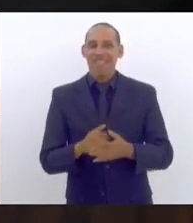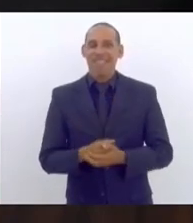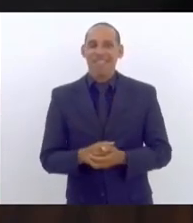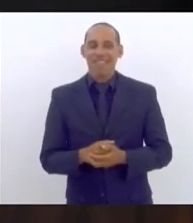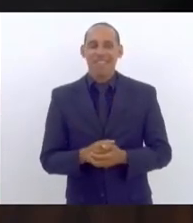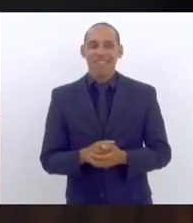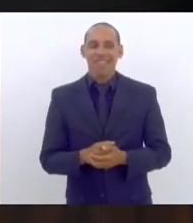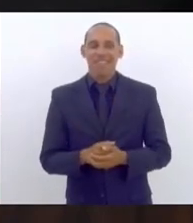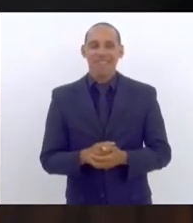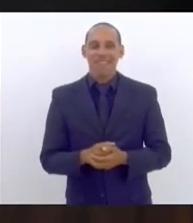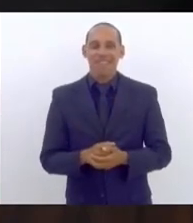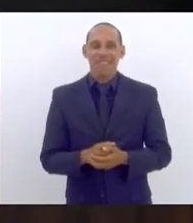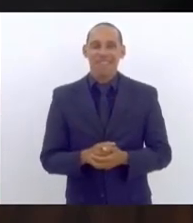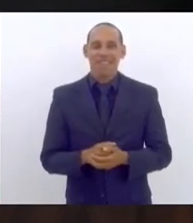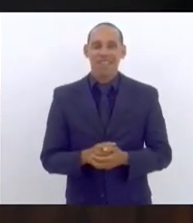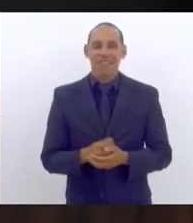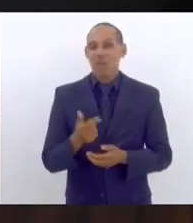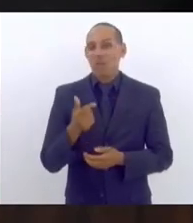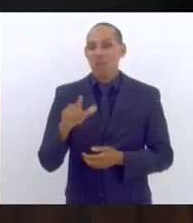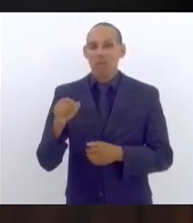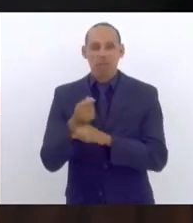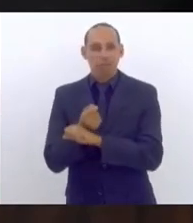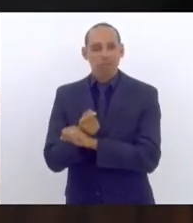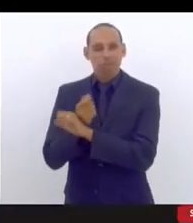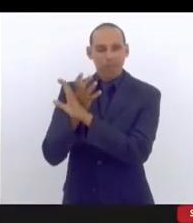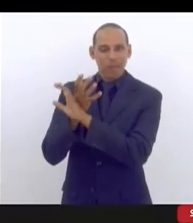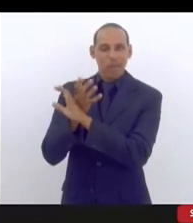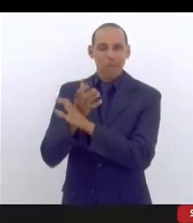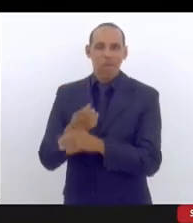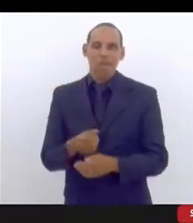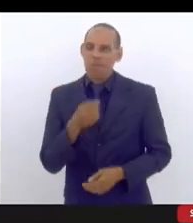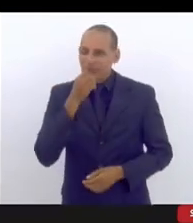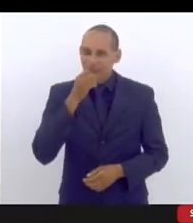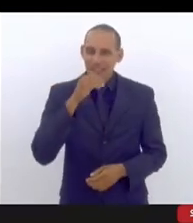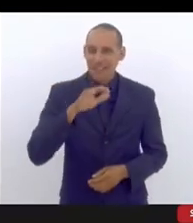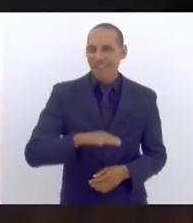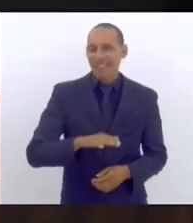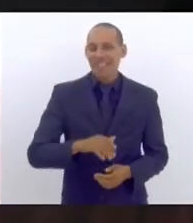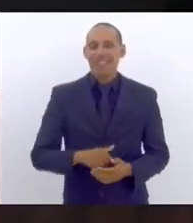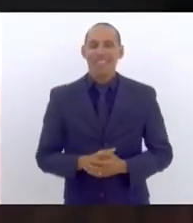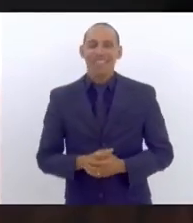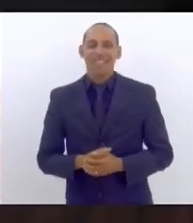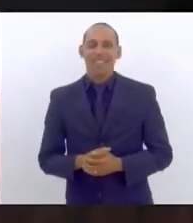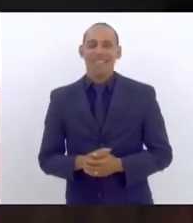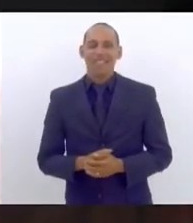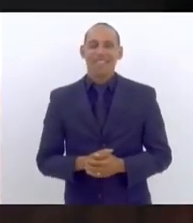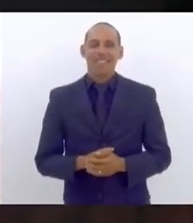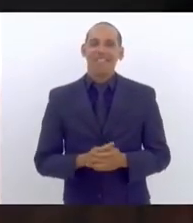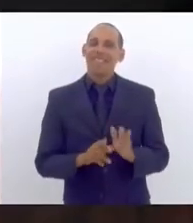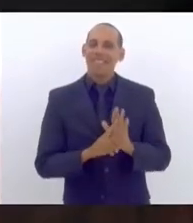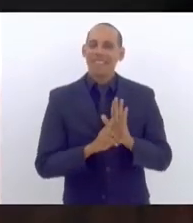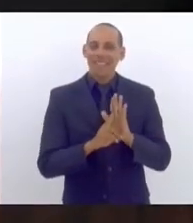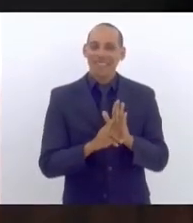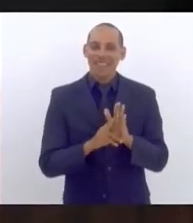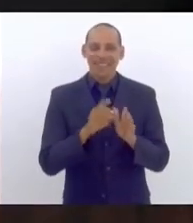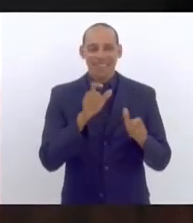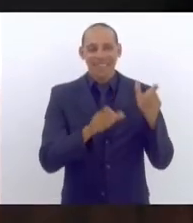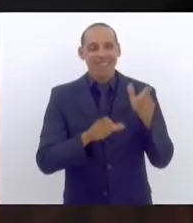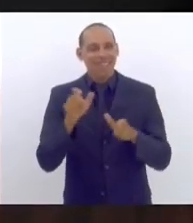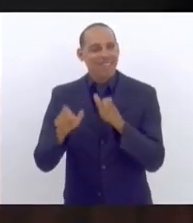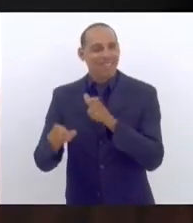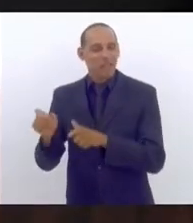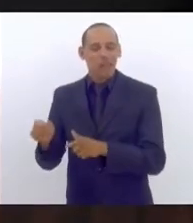aqueles que estão no sistema remoto online. Uma boa tarde na representação dessas